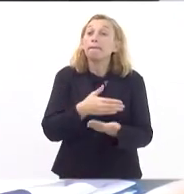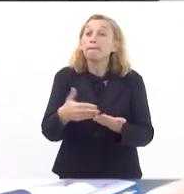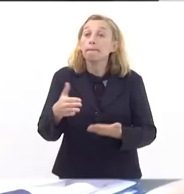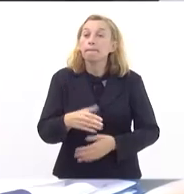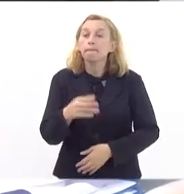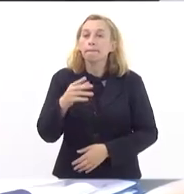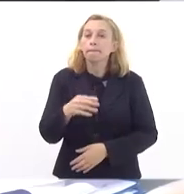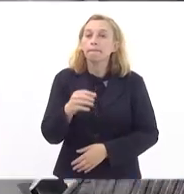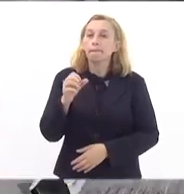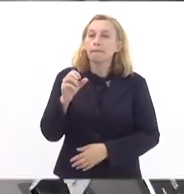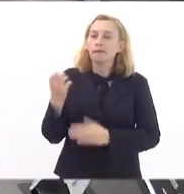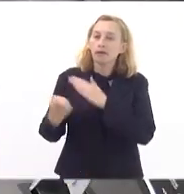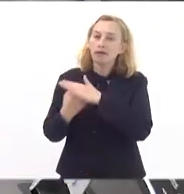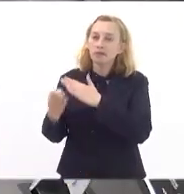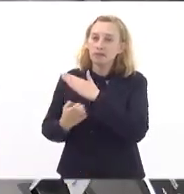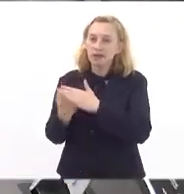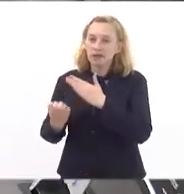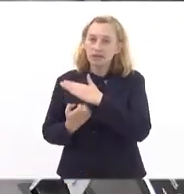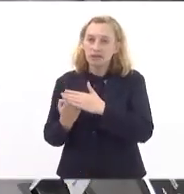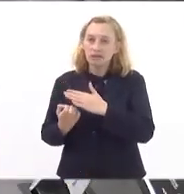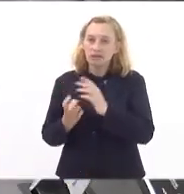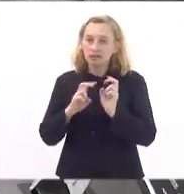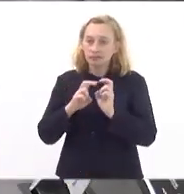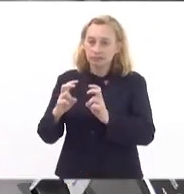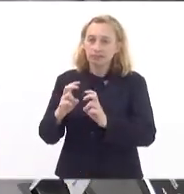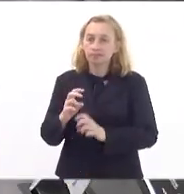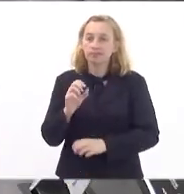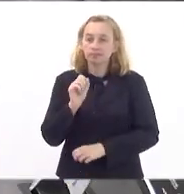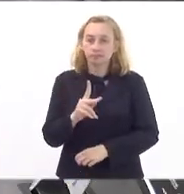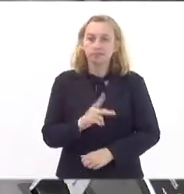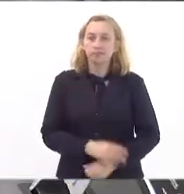SuperVia vamos lá ó